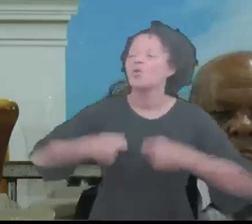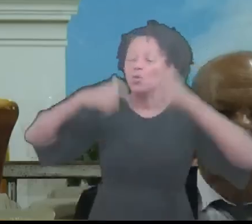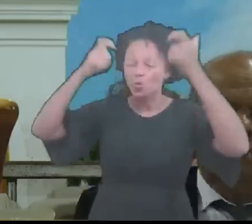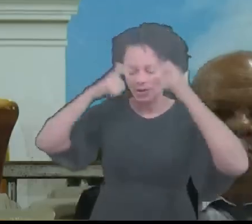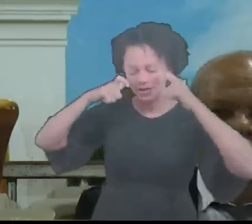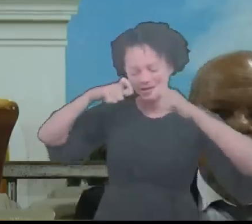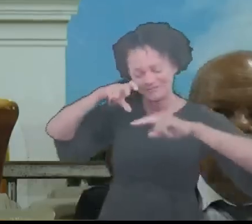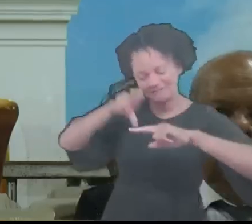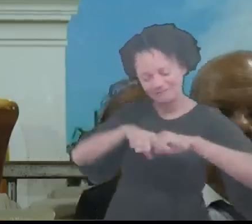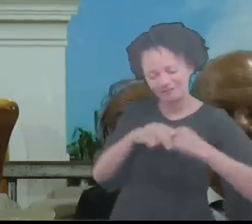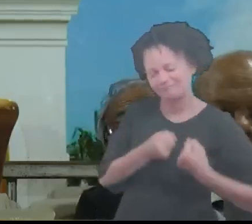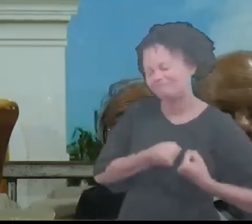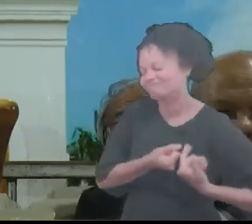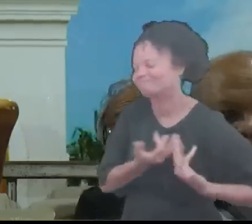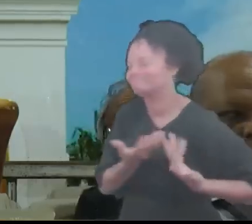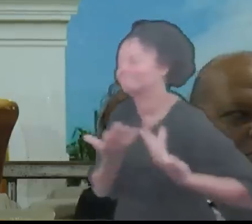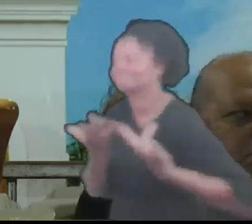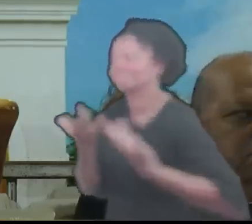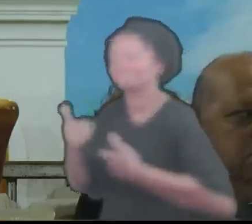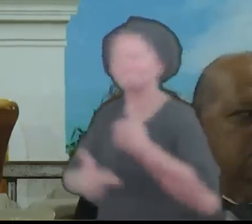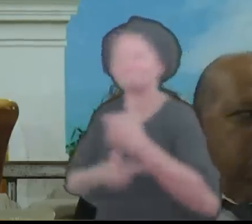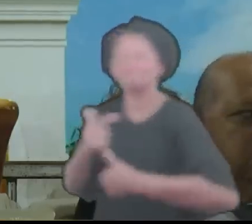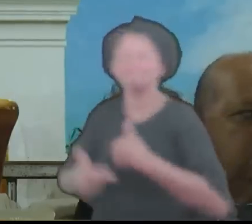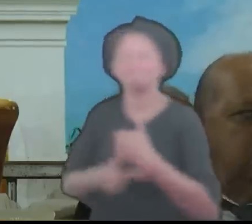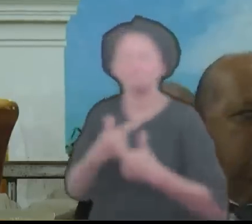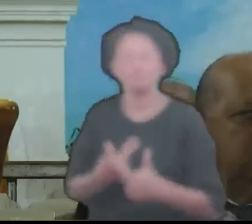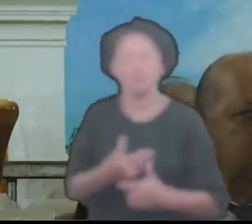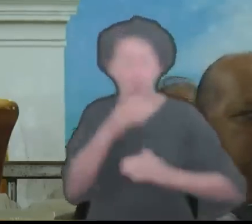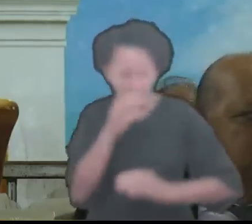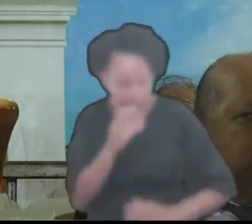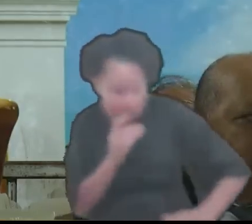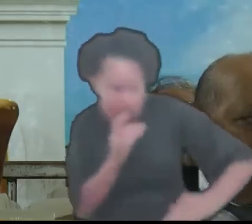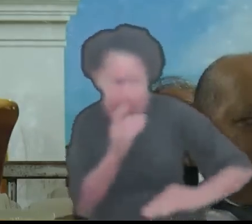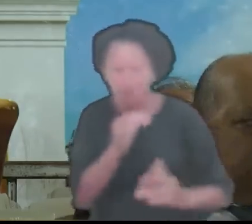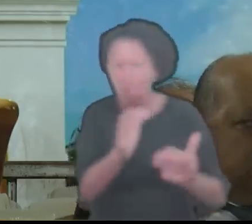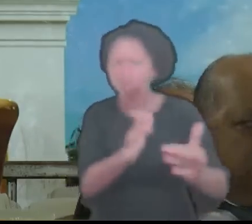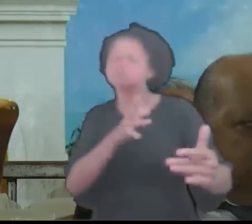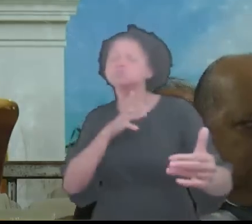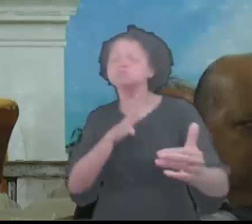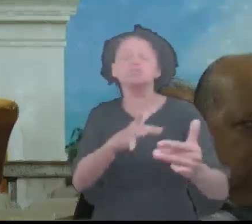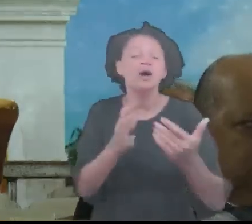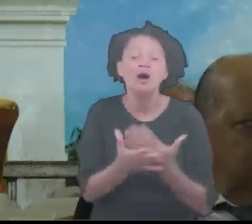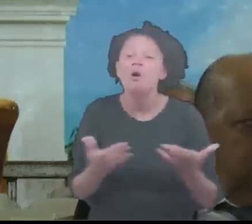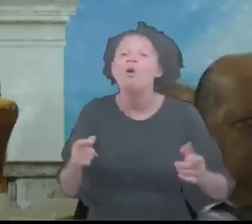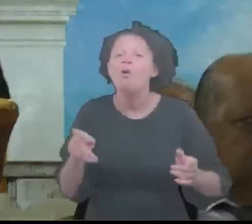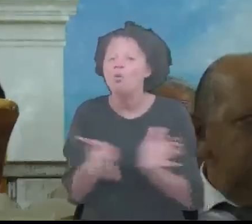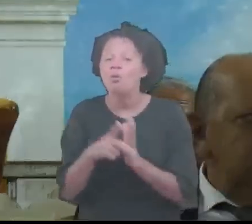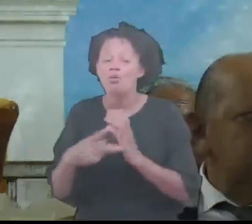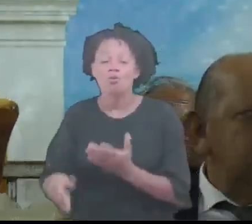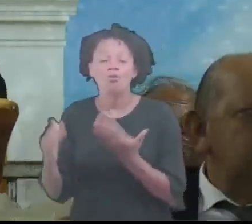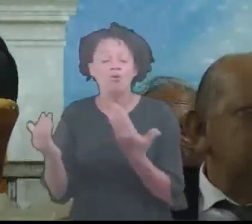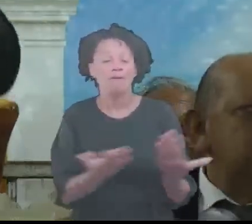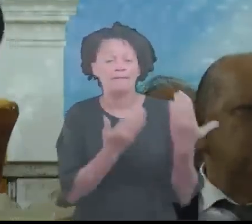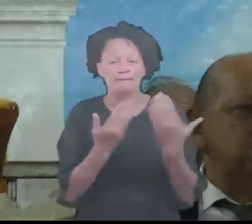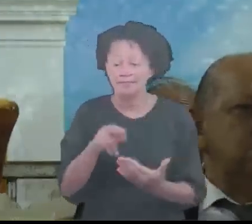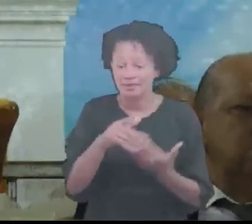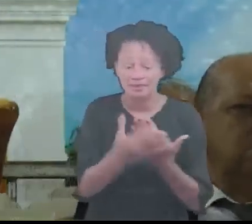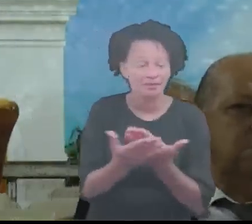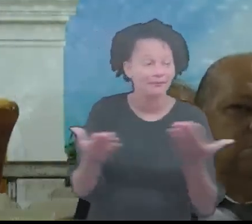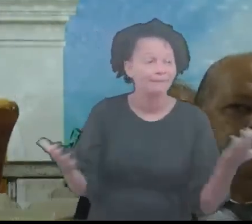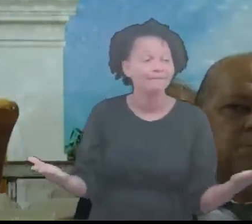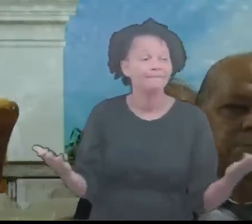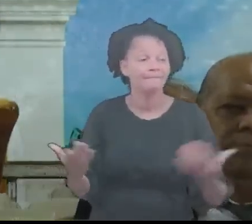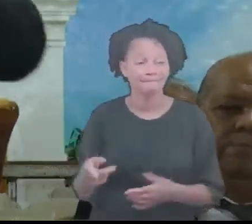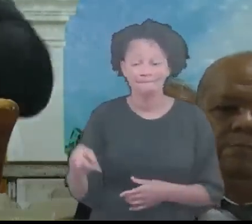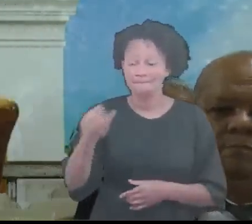nardo. Aleluia. Aleluia. O coral, quando o coral canta, essas irmãs, elas são